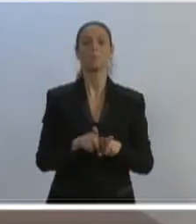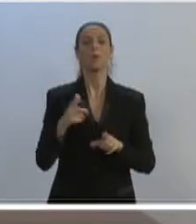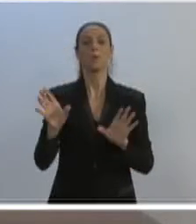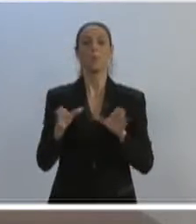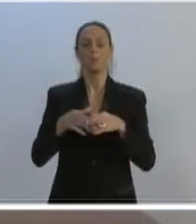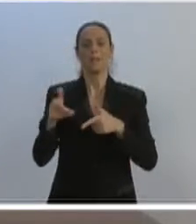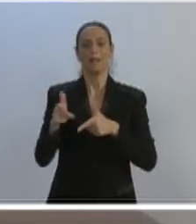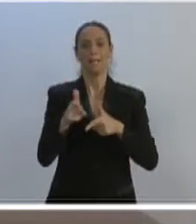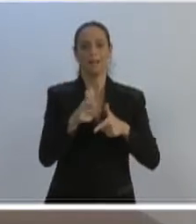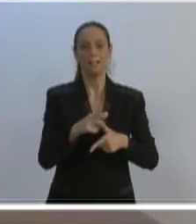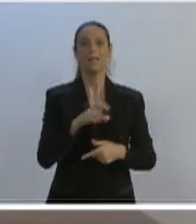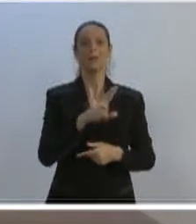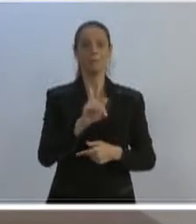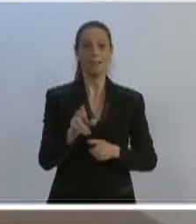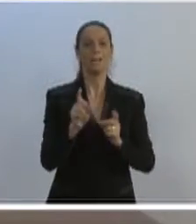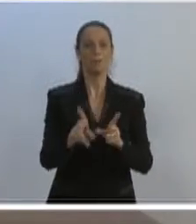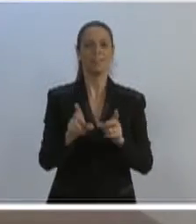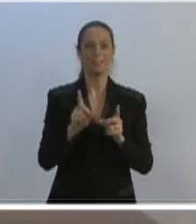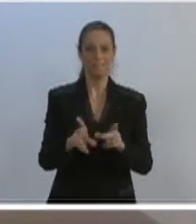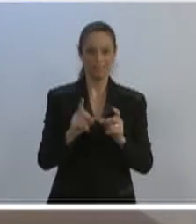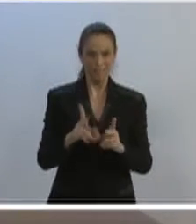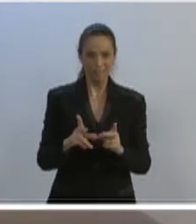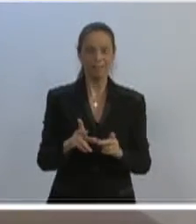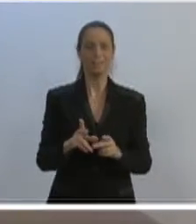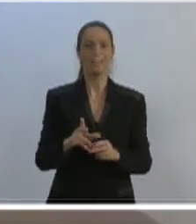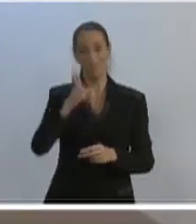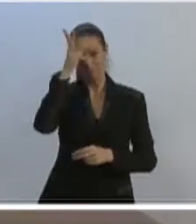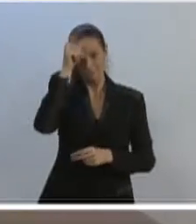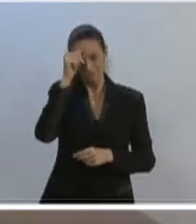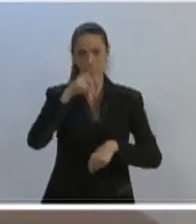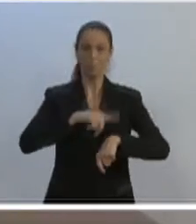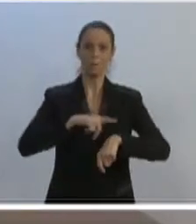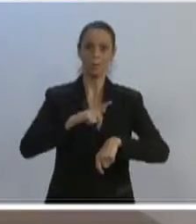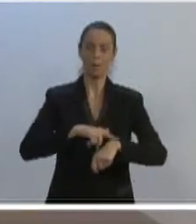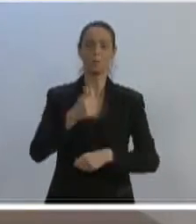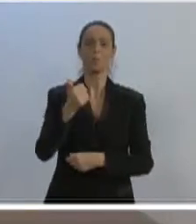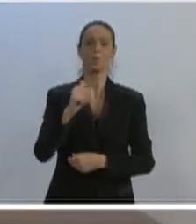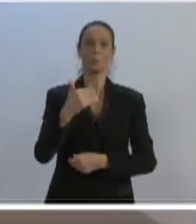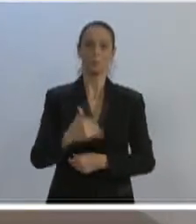para a 6ª galetada no sábado, dia 11, a partir das 11h30. Muito obrigado, senhor presidente.